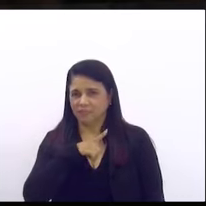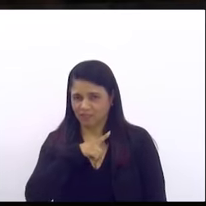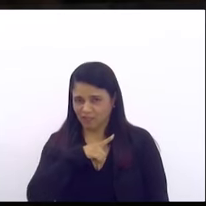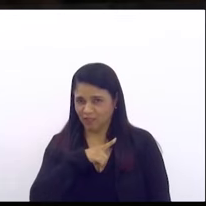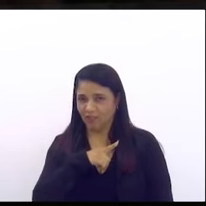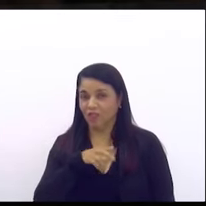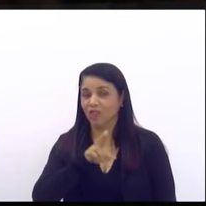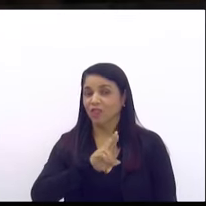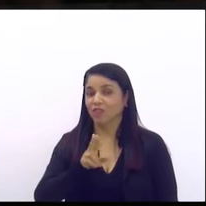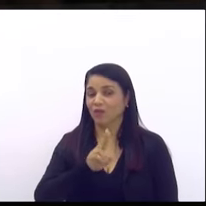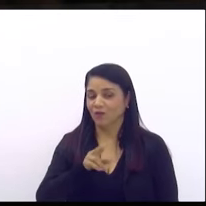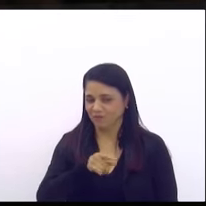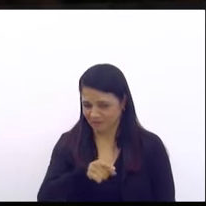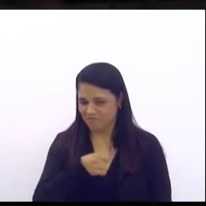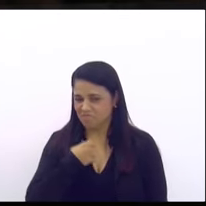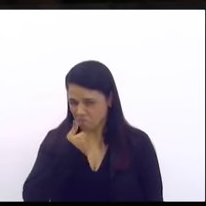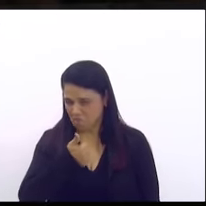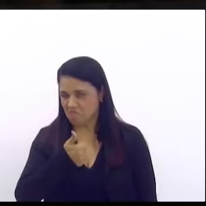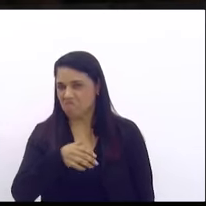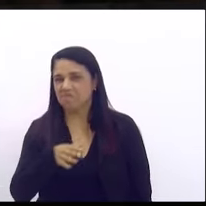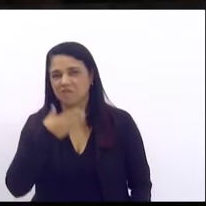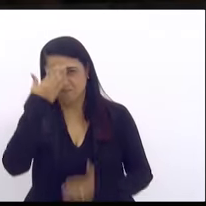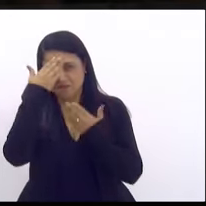né Muito obrigado senhora